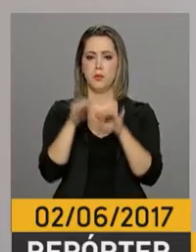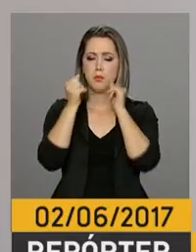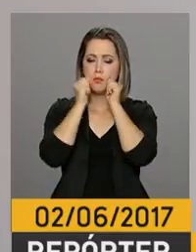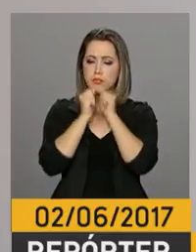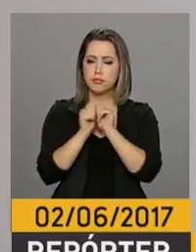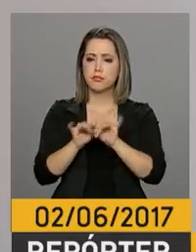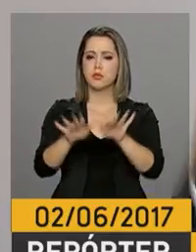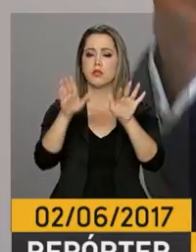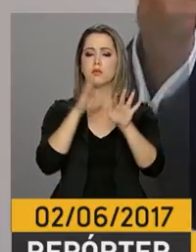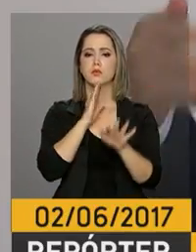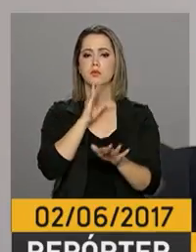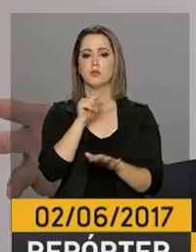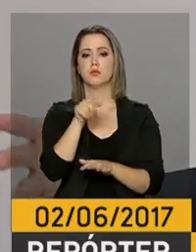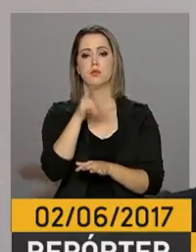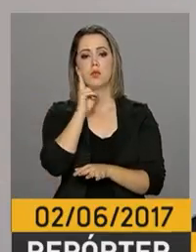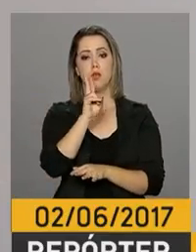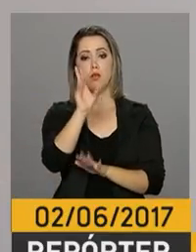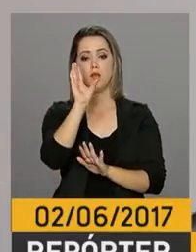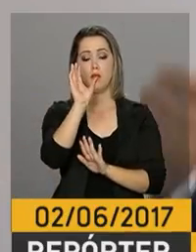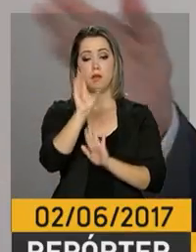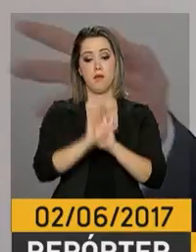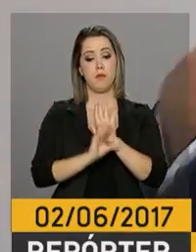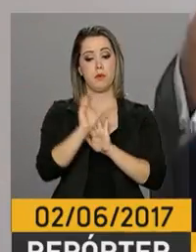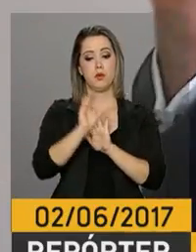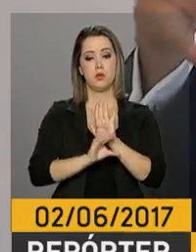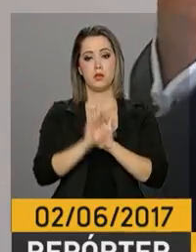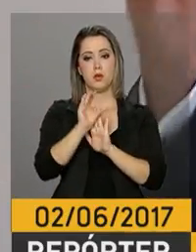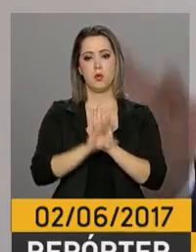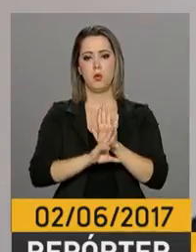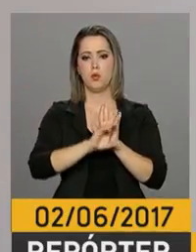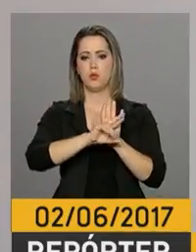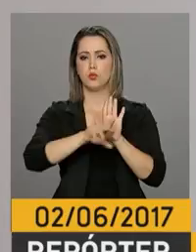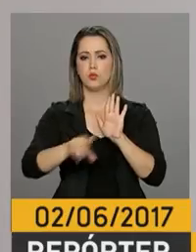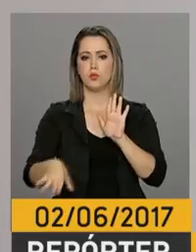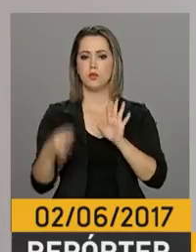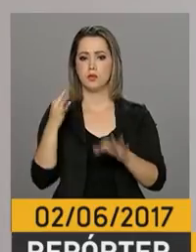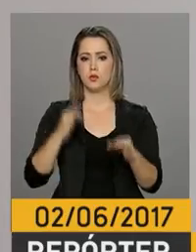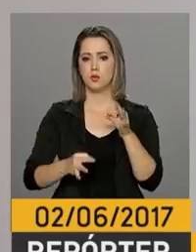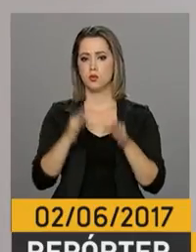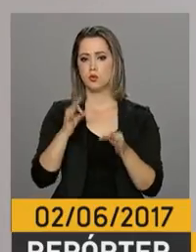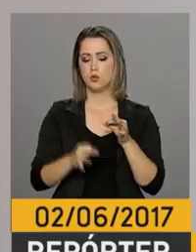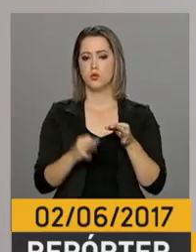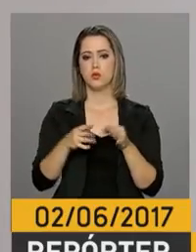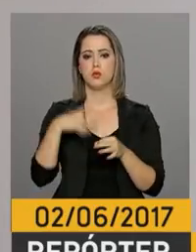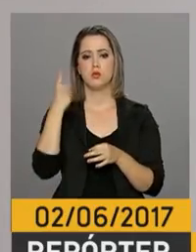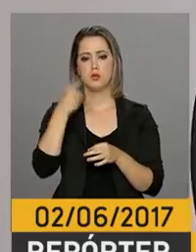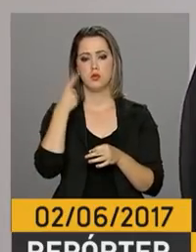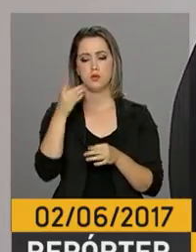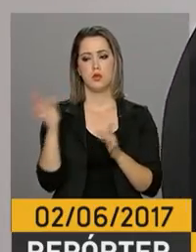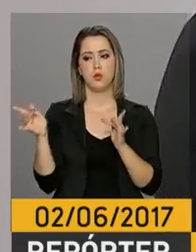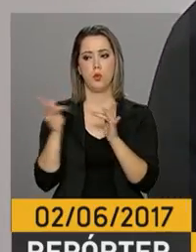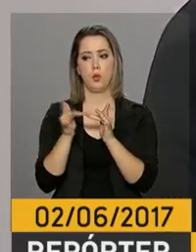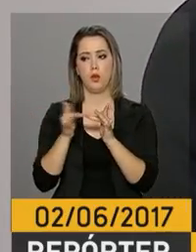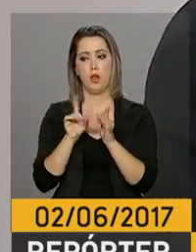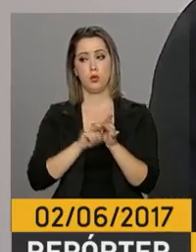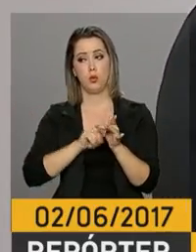conhecimentos e ouvir pelo seu currículo os milhares de juízes advogados que mantiveram contato